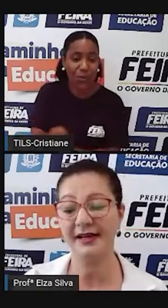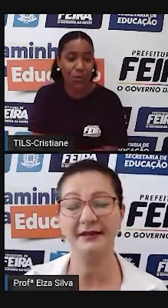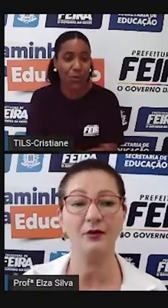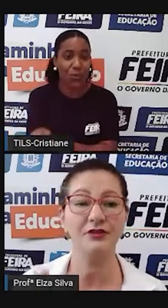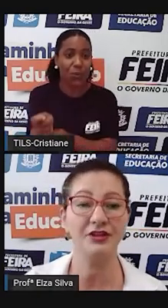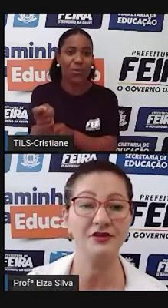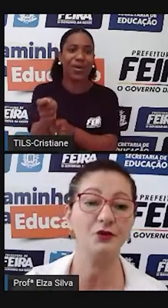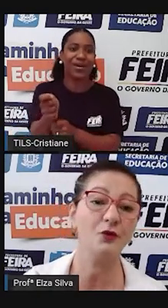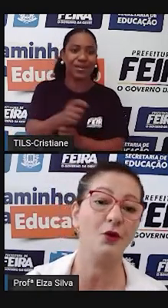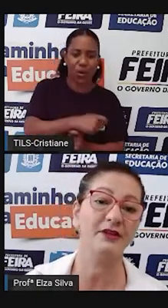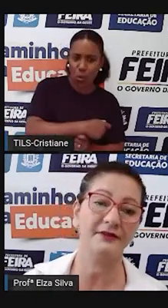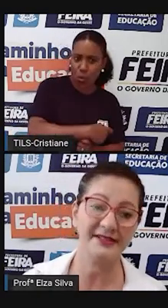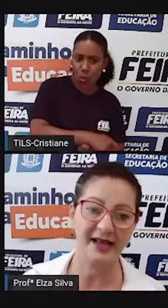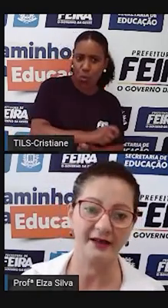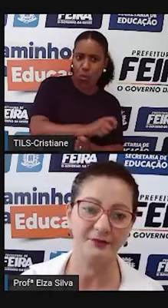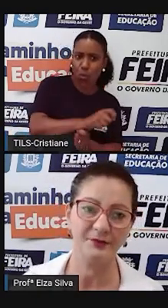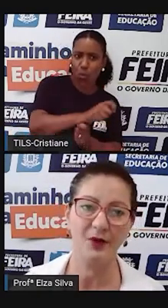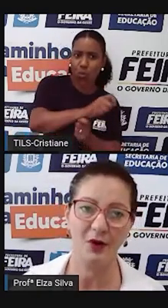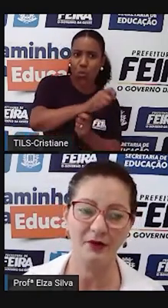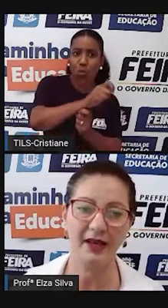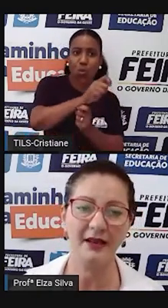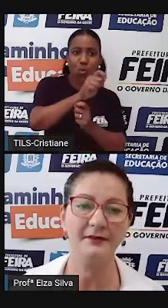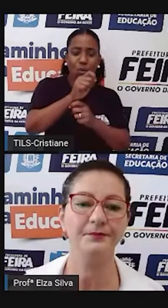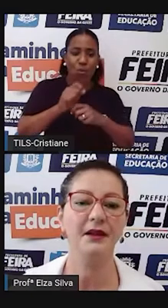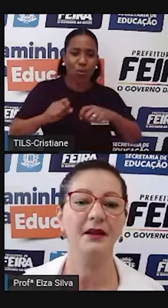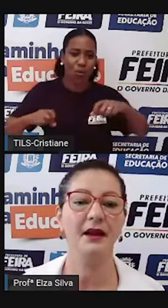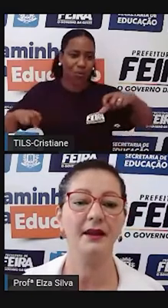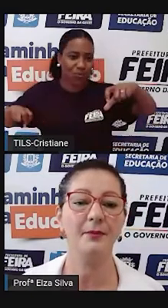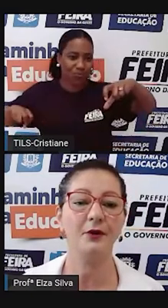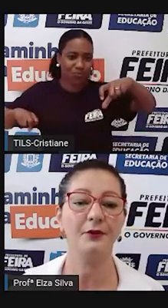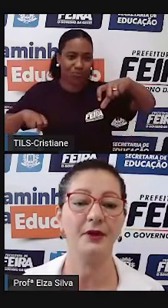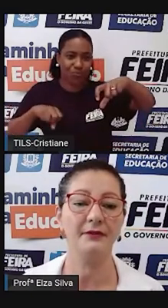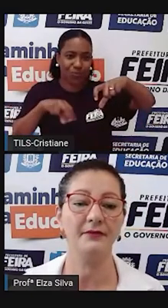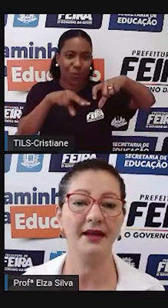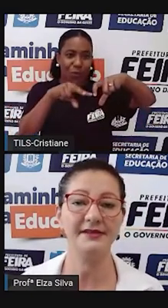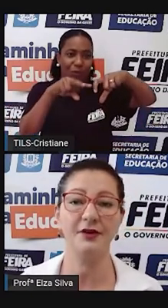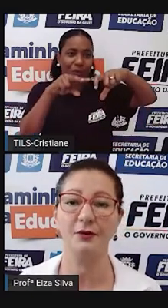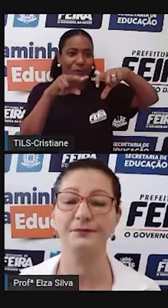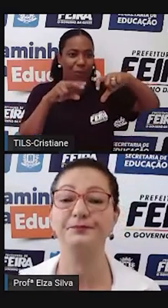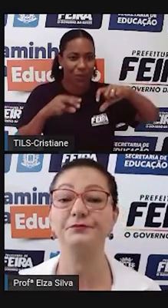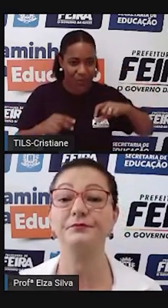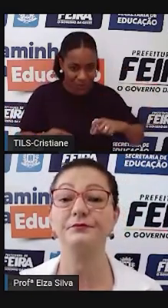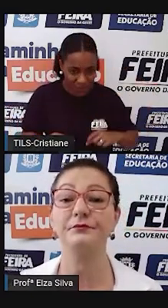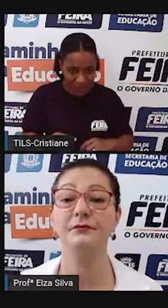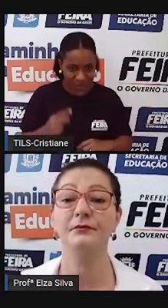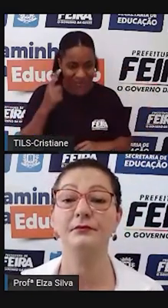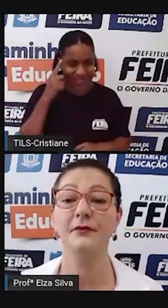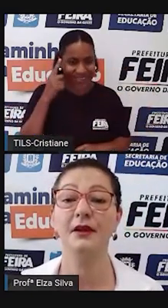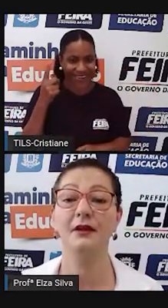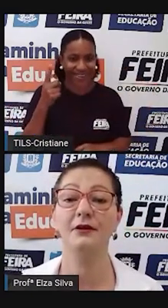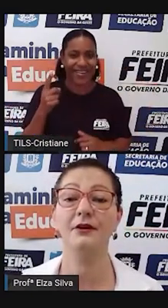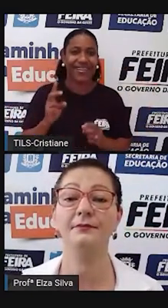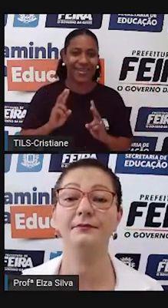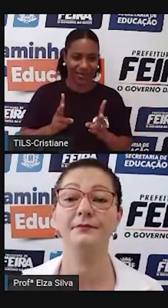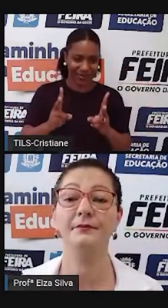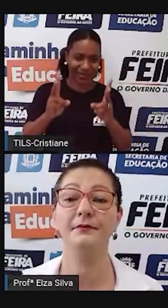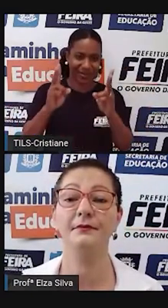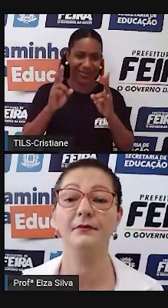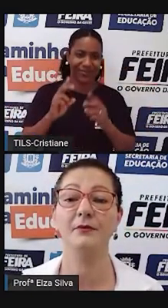objetivo é acertar o disco no gol adversário. Ok? Number three. Let's go.